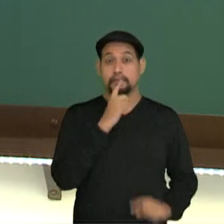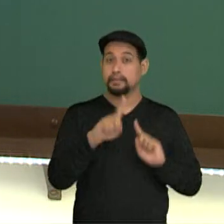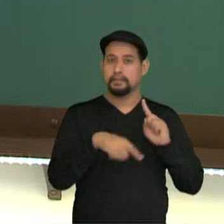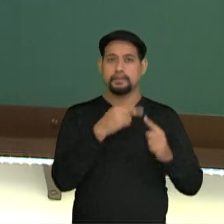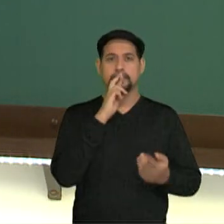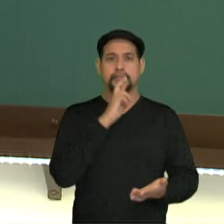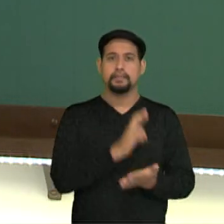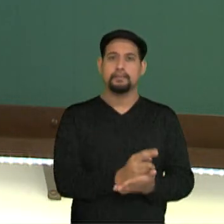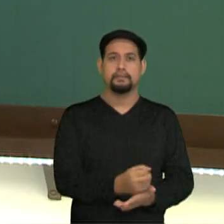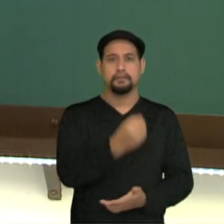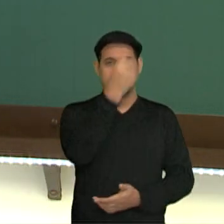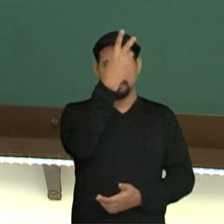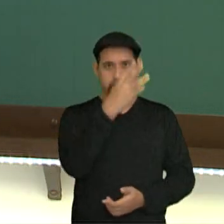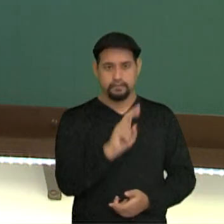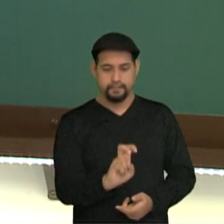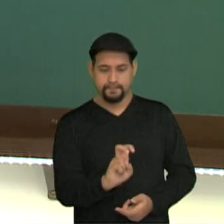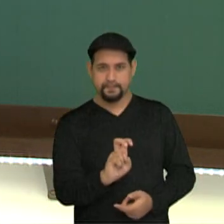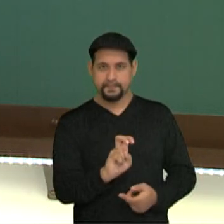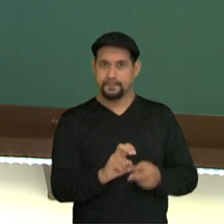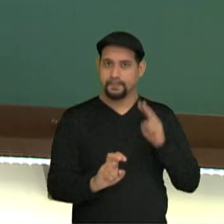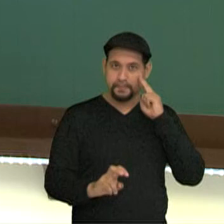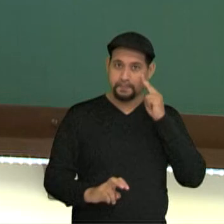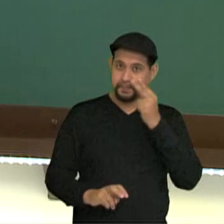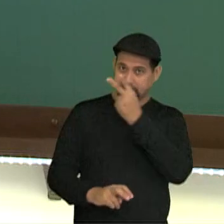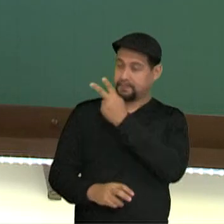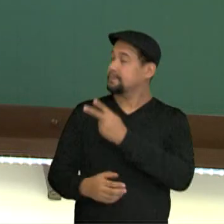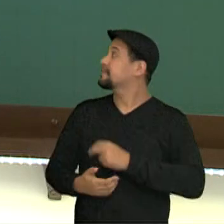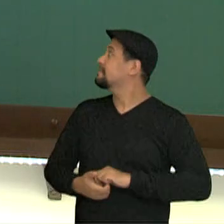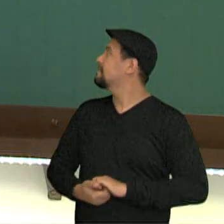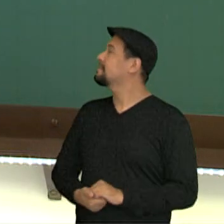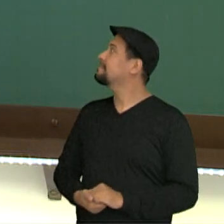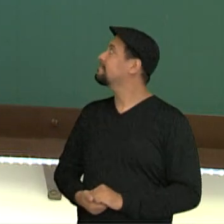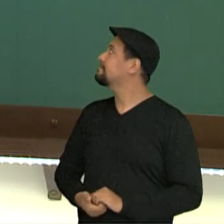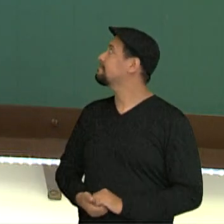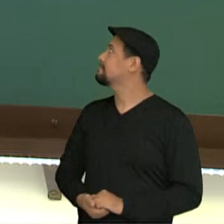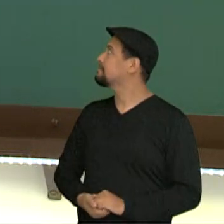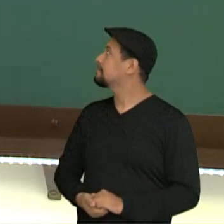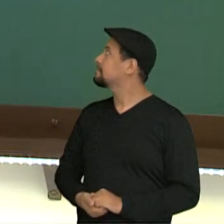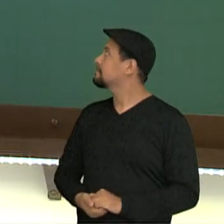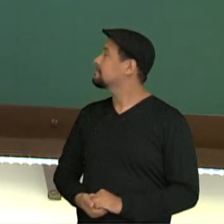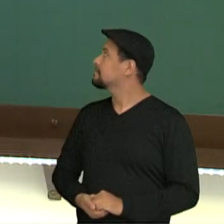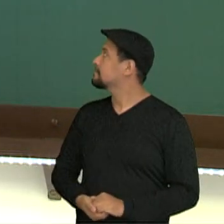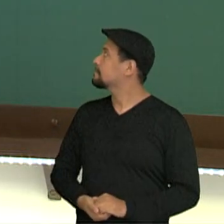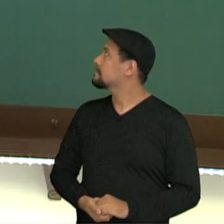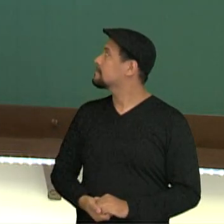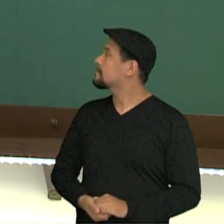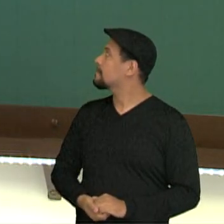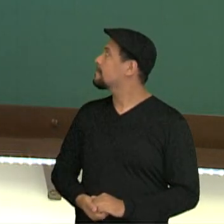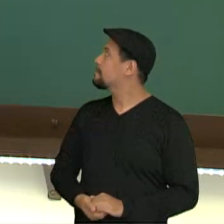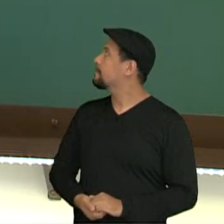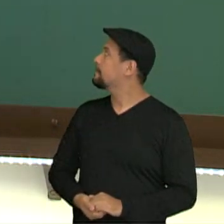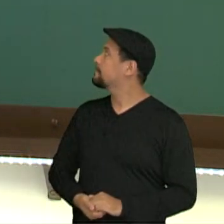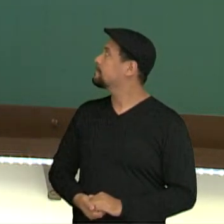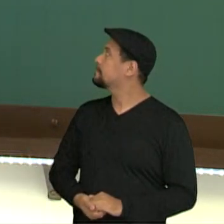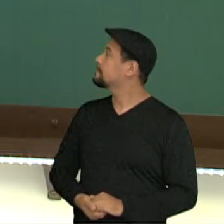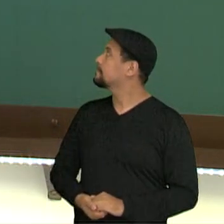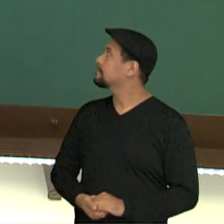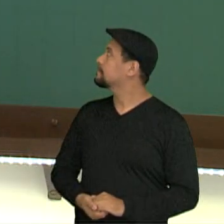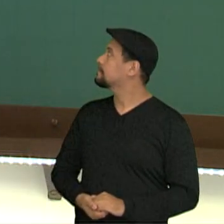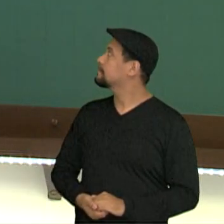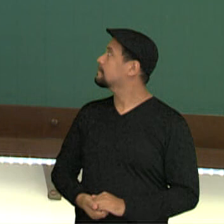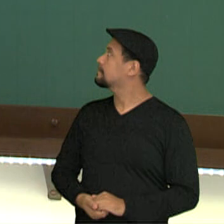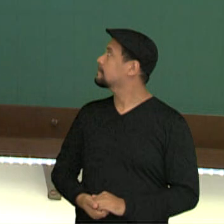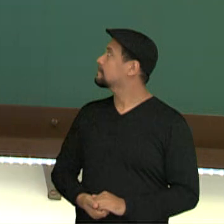para fazer a resolução. They are Bob and Michael. They teach English in a school. They aren't